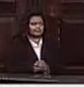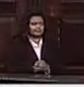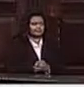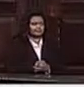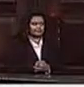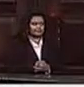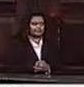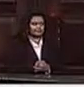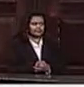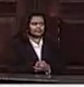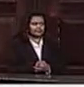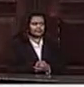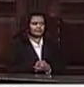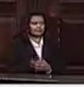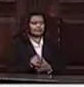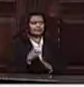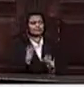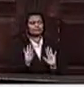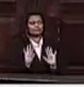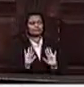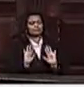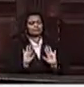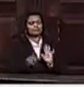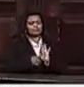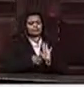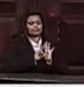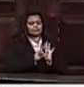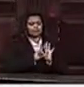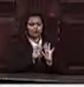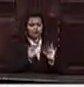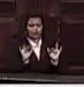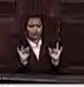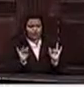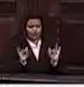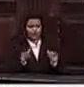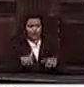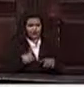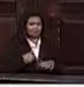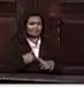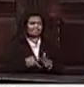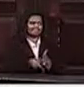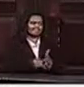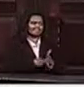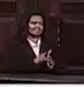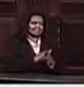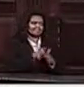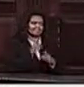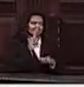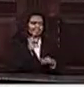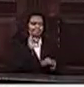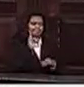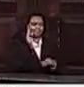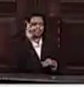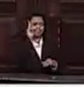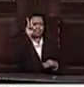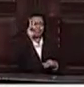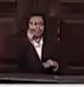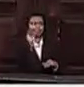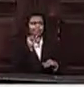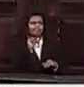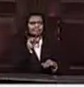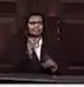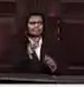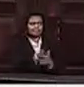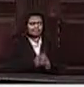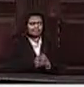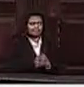não quero encerrar a minha fala sem lembrar aqui as 2 operações realizadas por essa